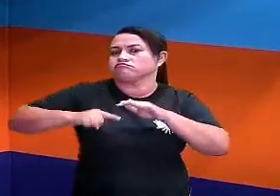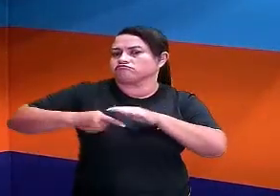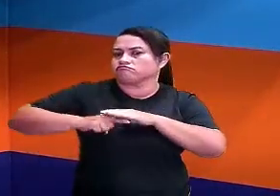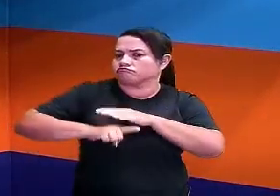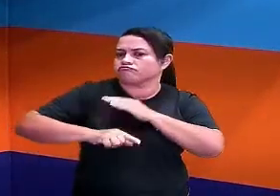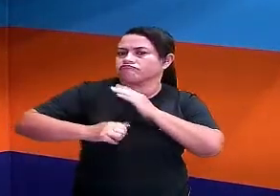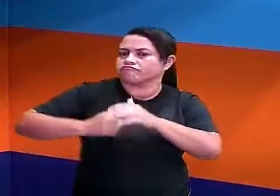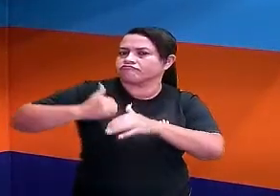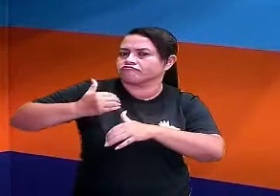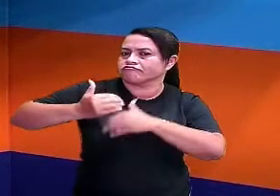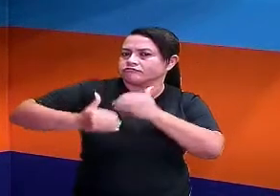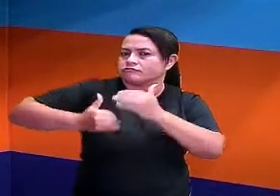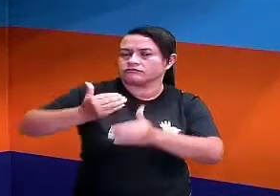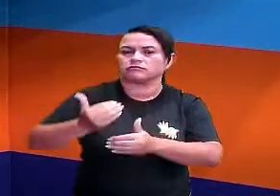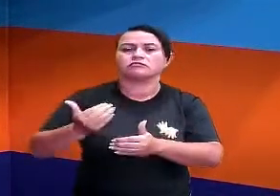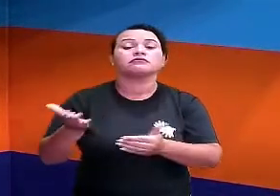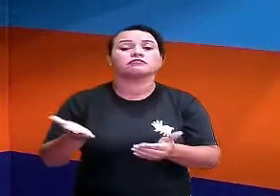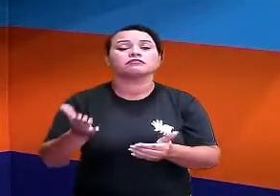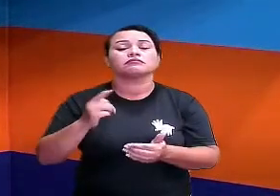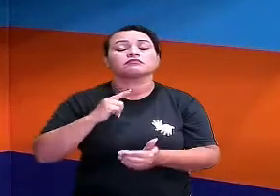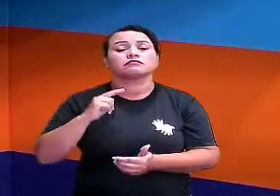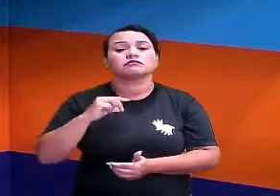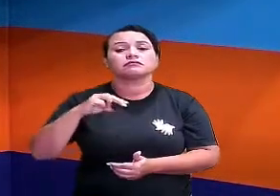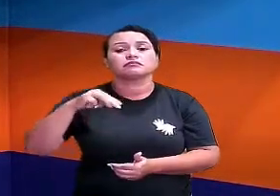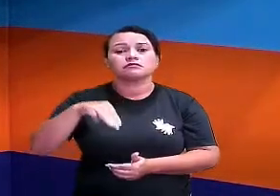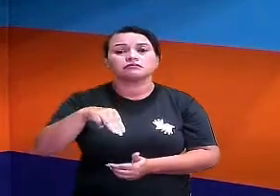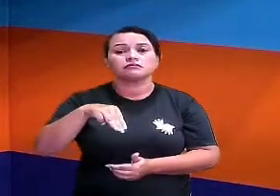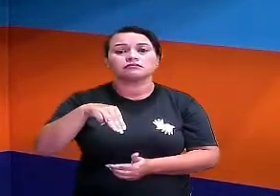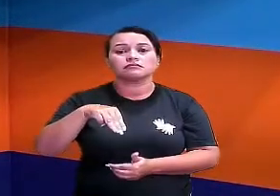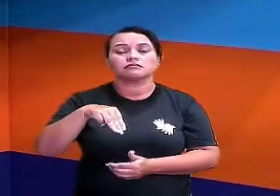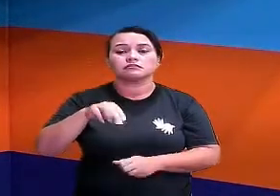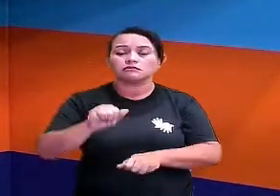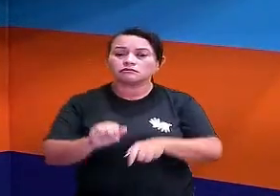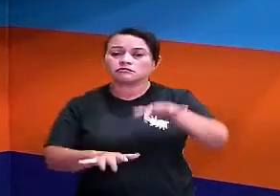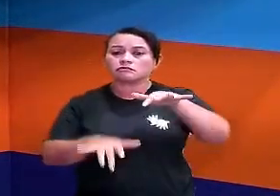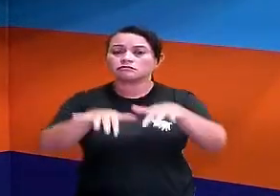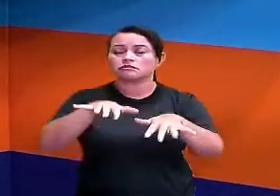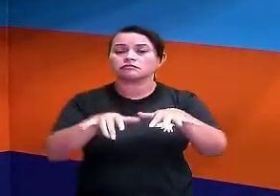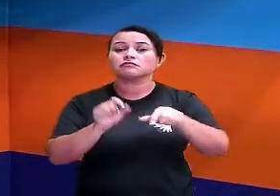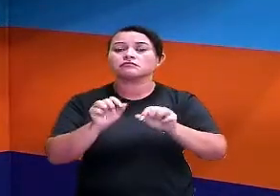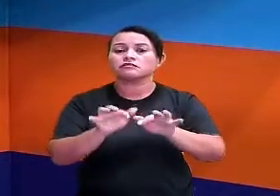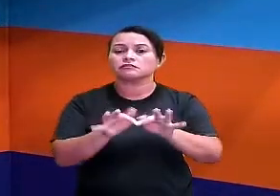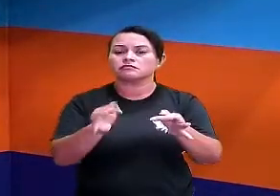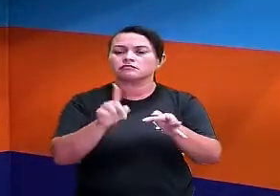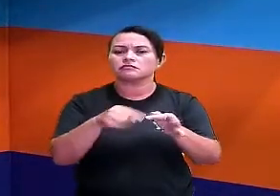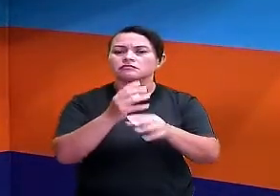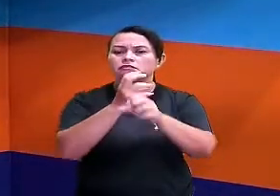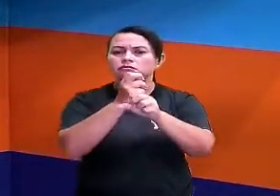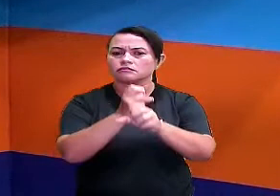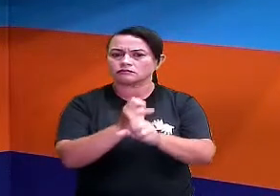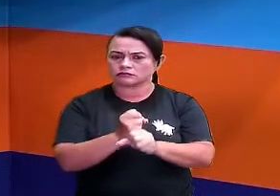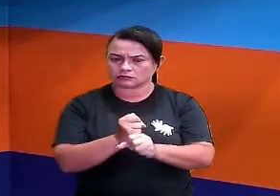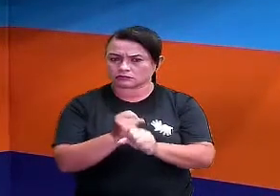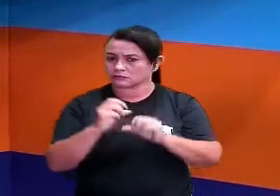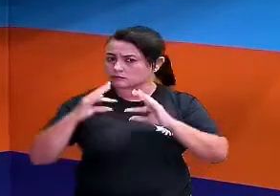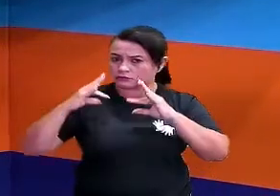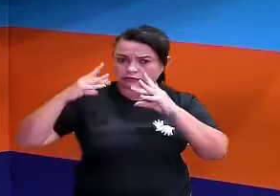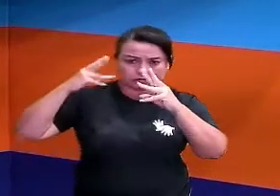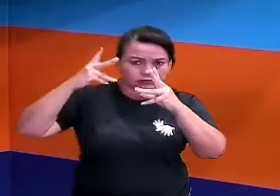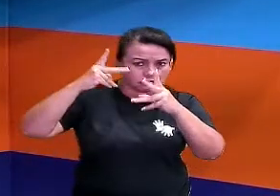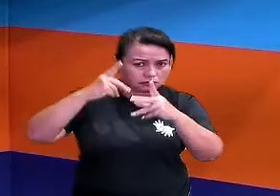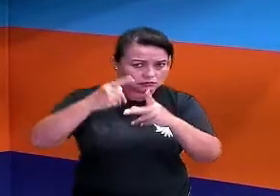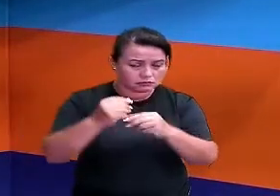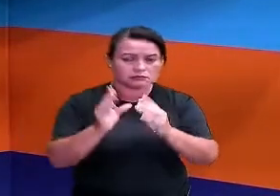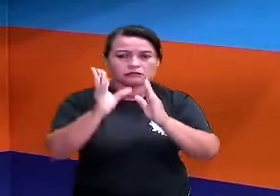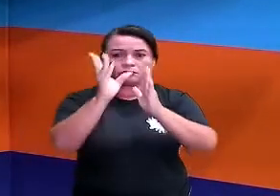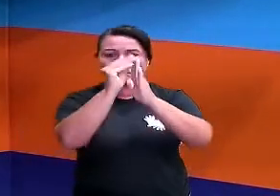aos poucos, beleza? Média aritmética simples. A média aritmética é calculada pela soma de todos os elementos